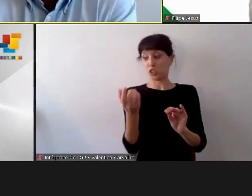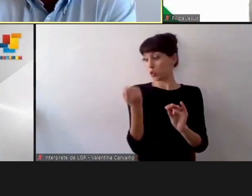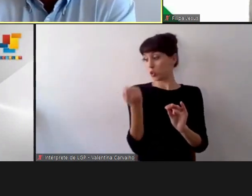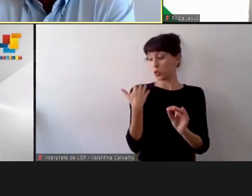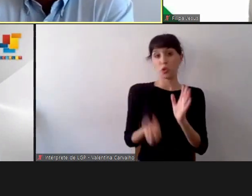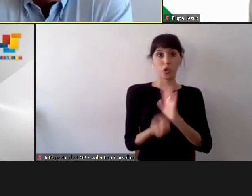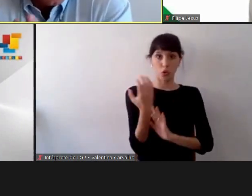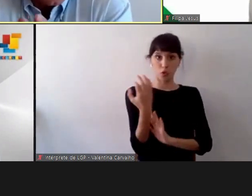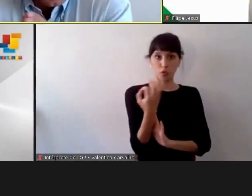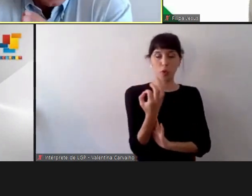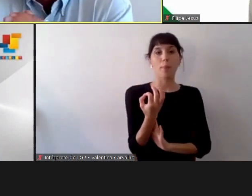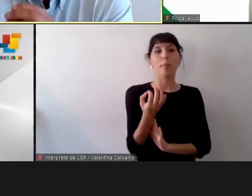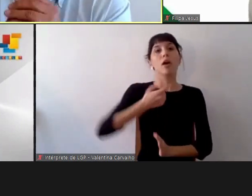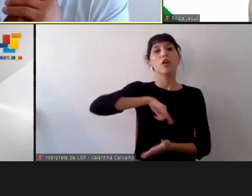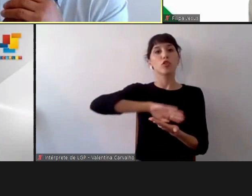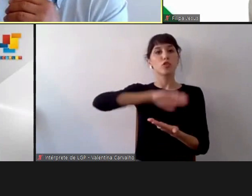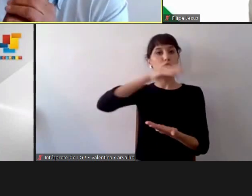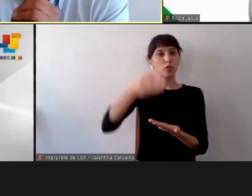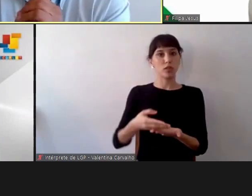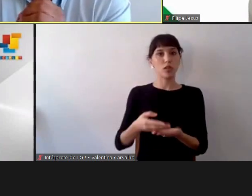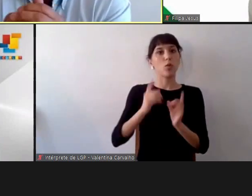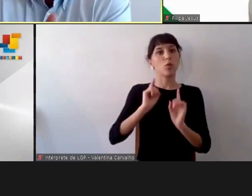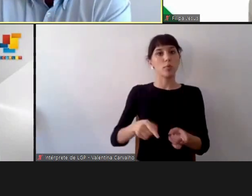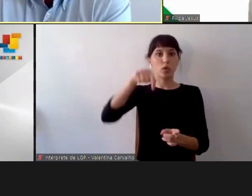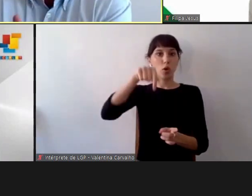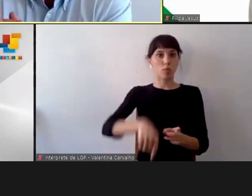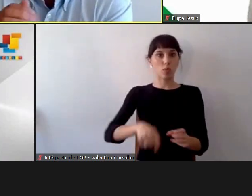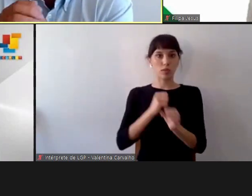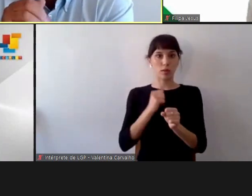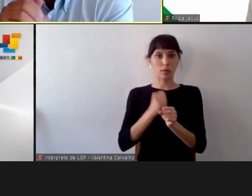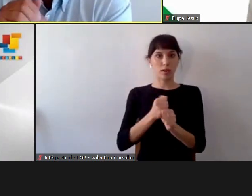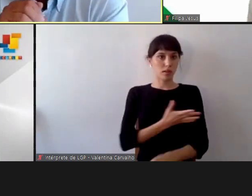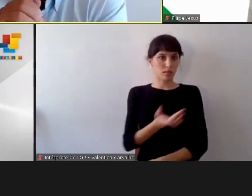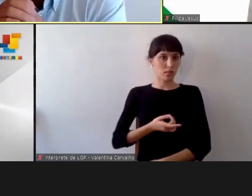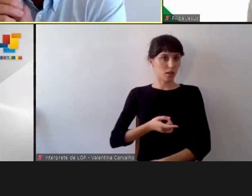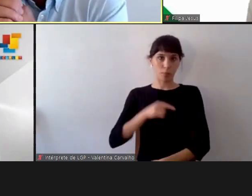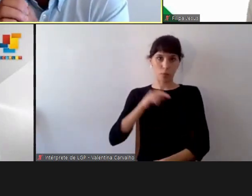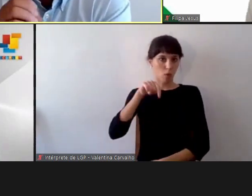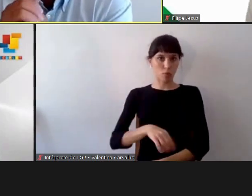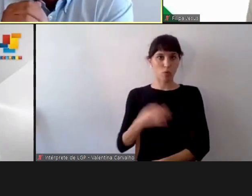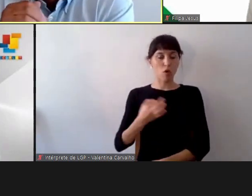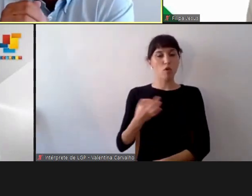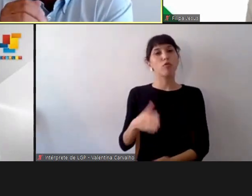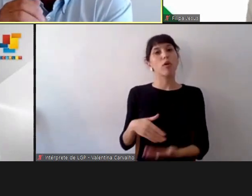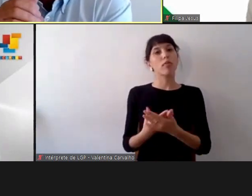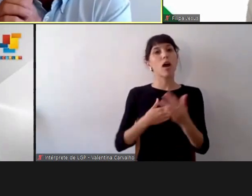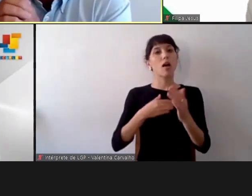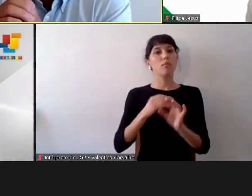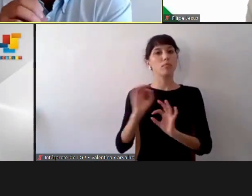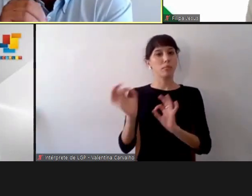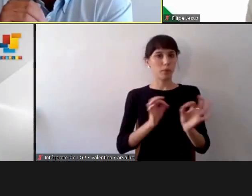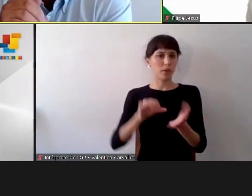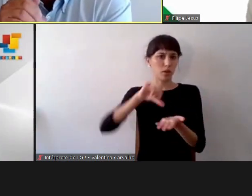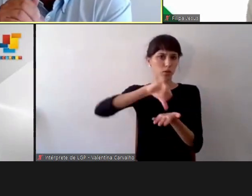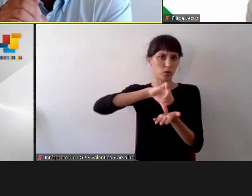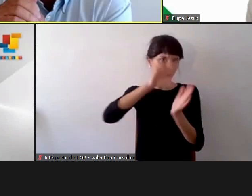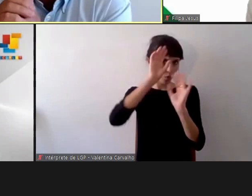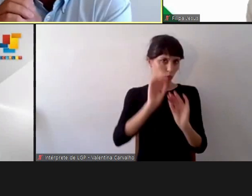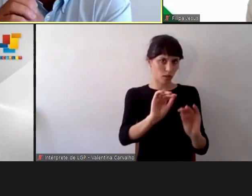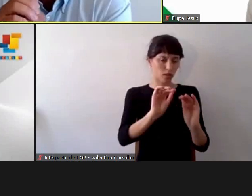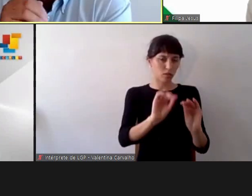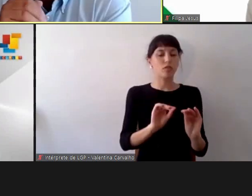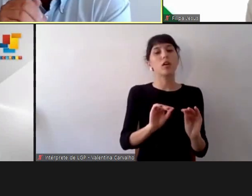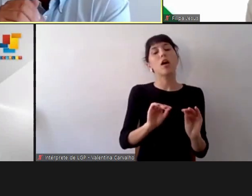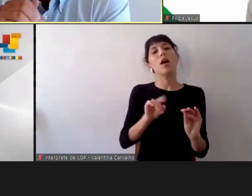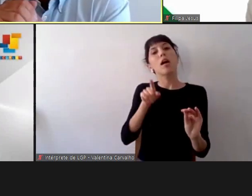nós, na Fundação FEFAL, começámos logo a trabalhar a partir de dezembro, quando nos foi dada a informação da criação do Centro Qualifica para a Administração